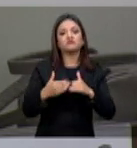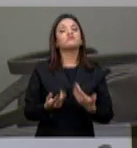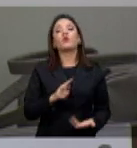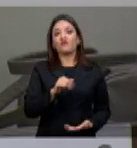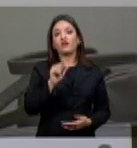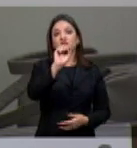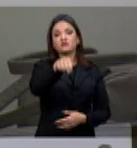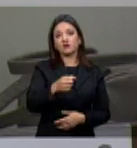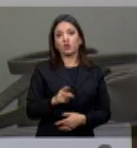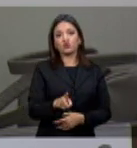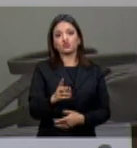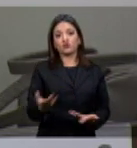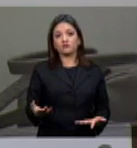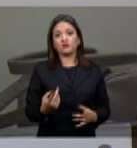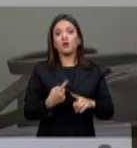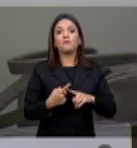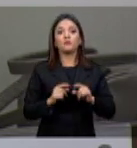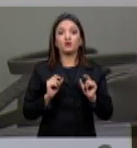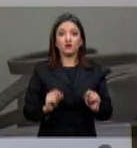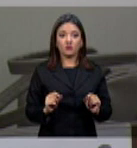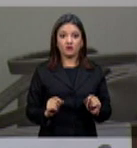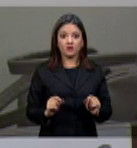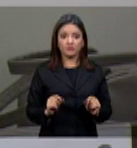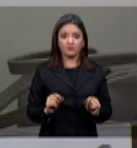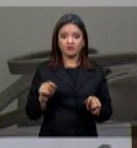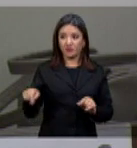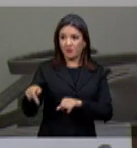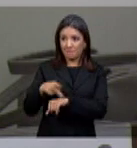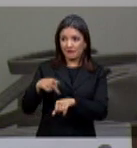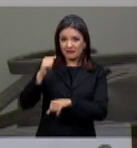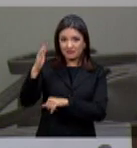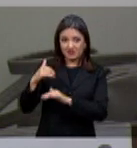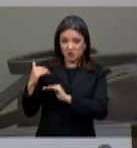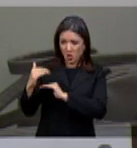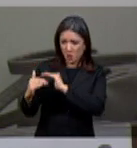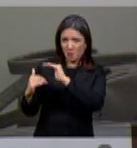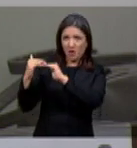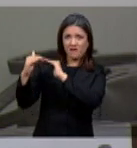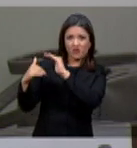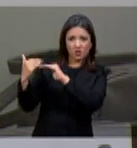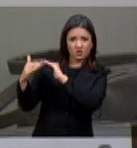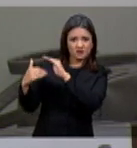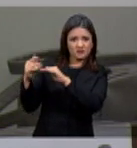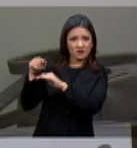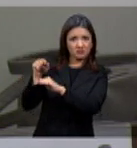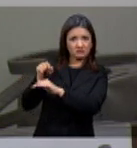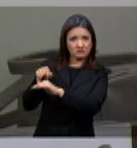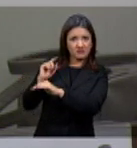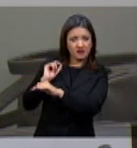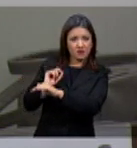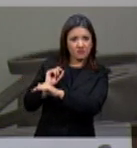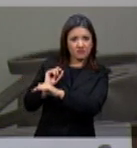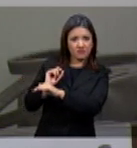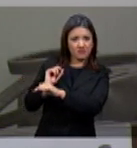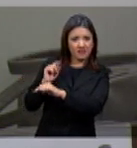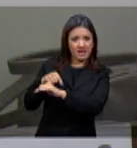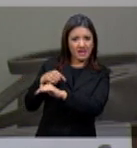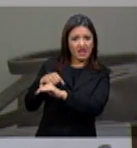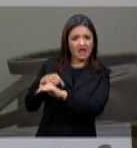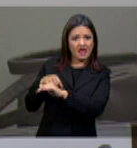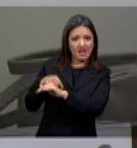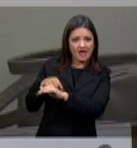vai continuar sendo. Porque enquanto esse progresso, que se diz em progresso, evolução, for um sistema de